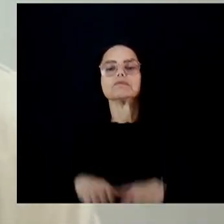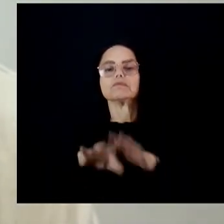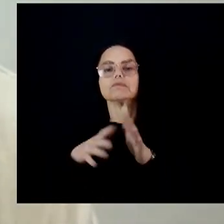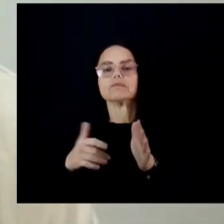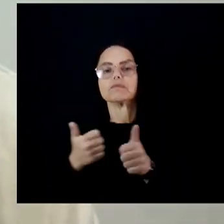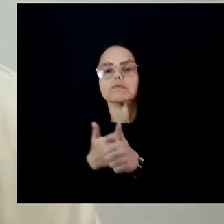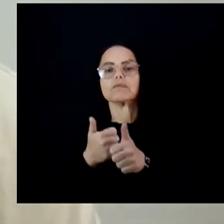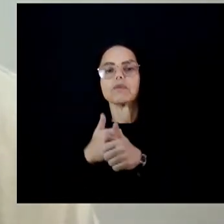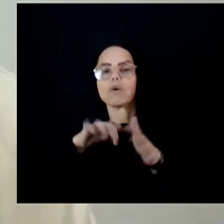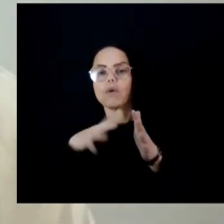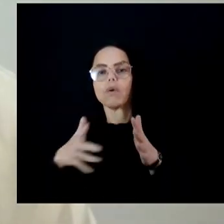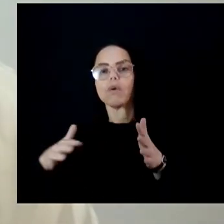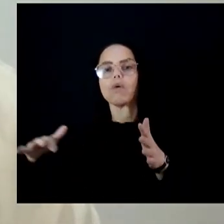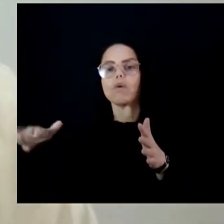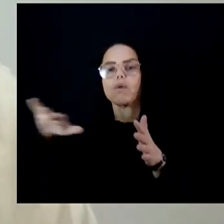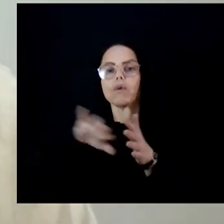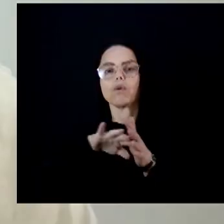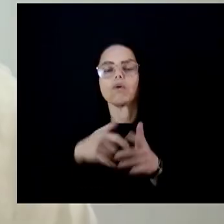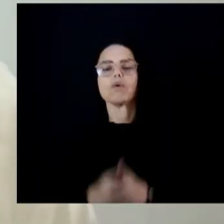do continente.